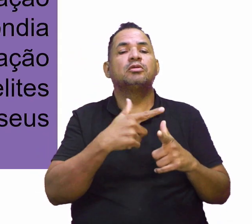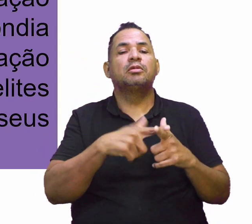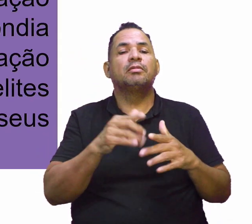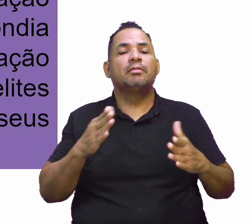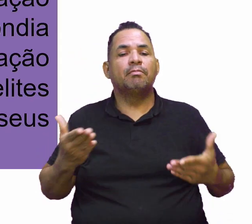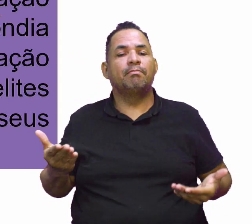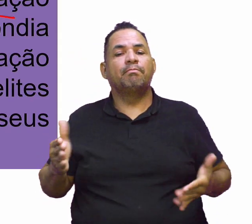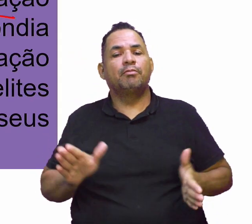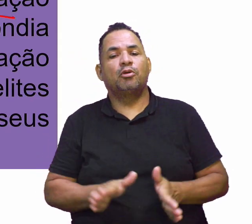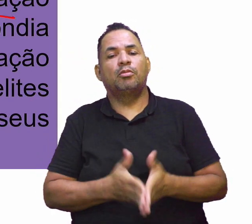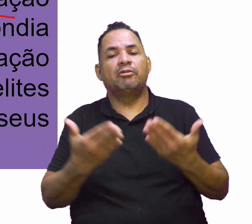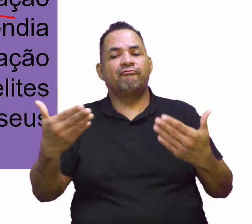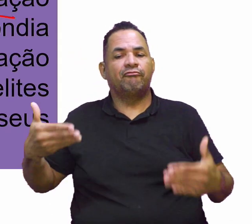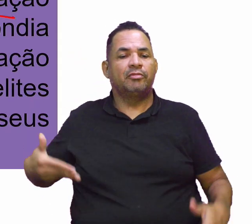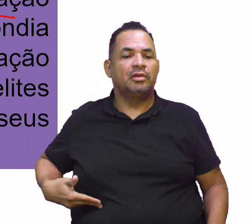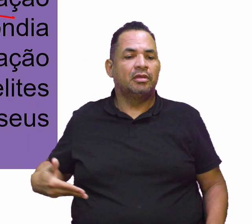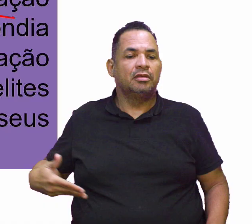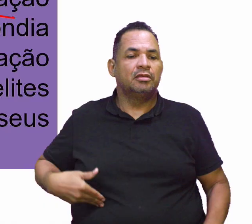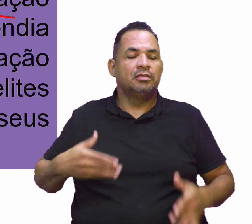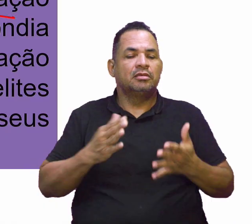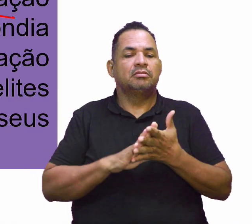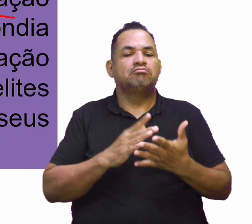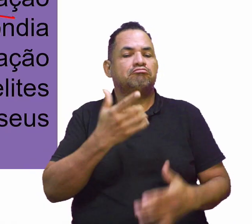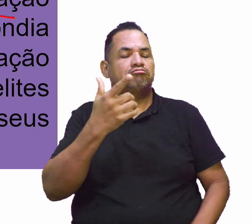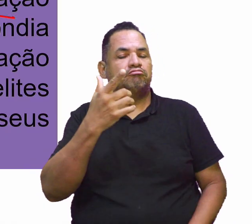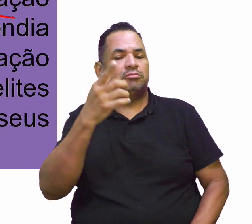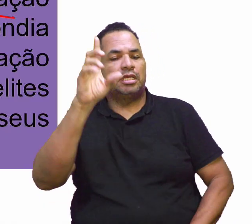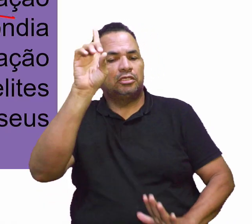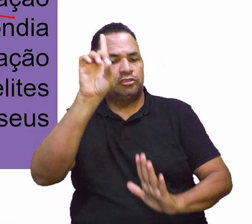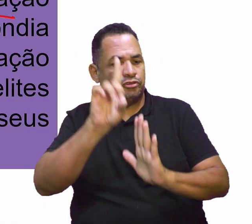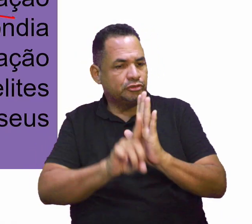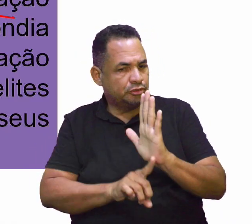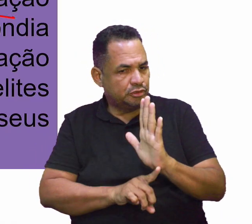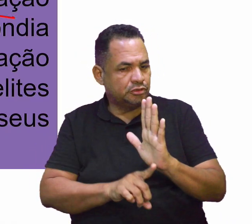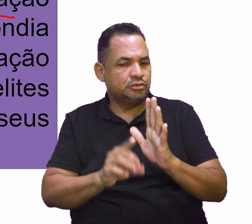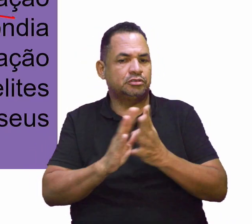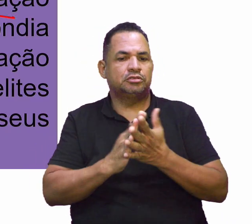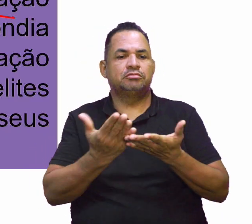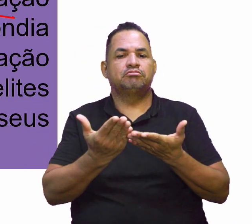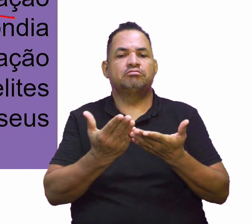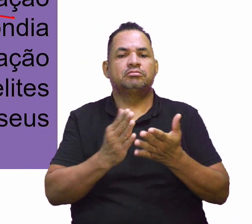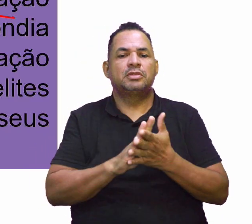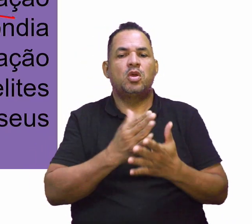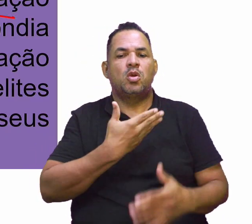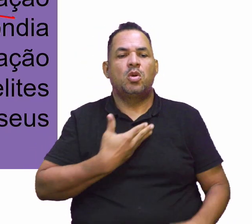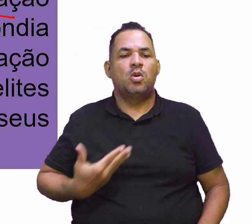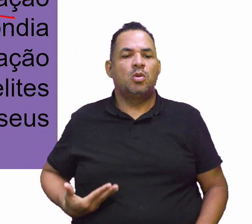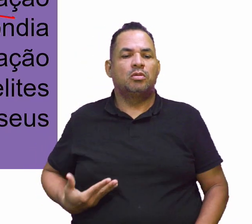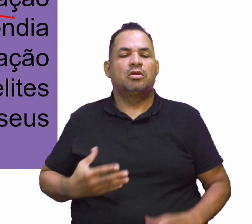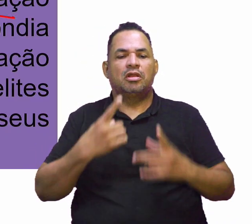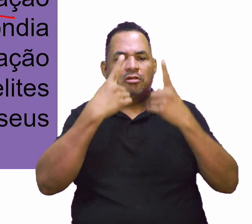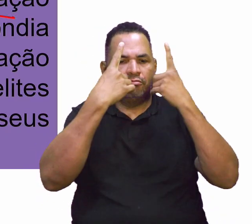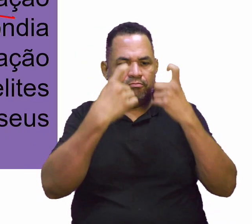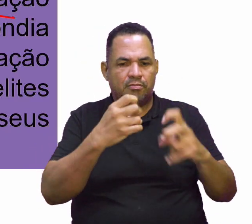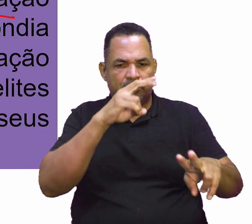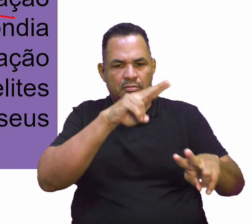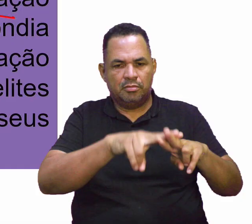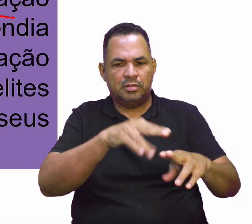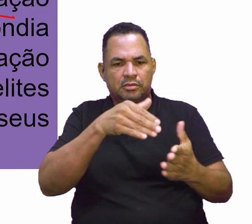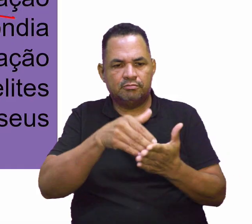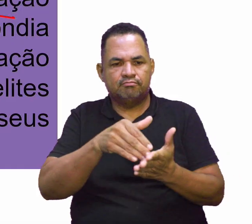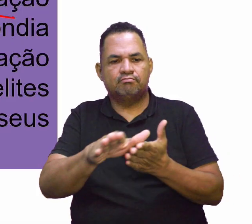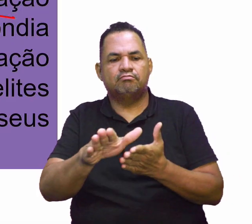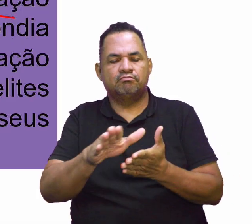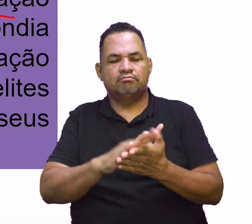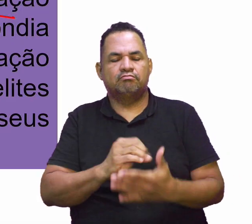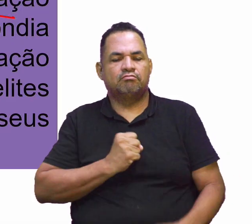pobreza, fome, exploração, a falta de direitos. O governo respondia com violência, prisões, expulsões